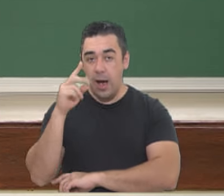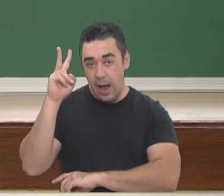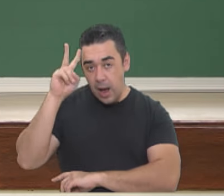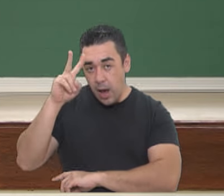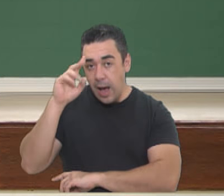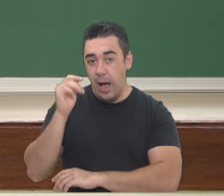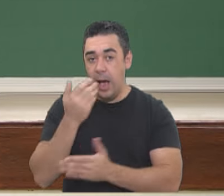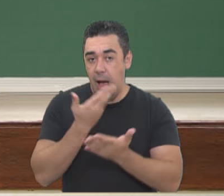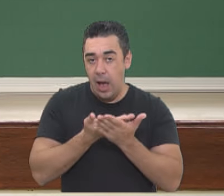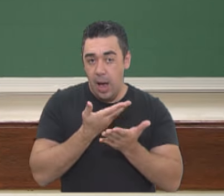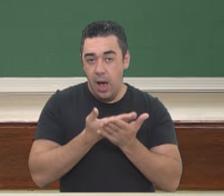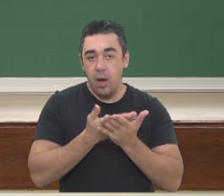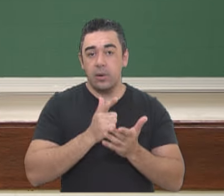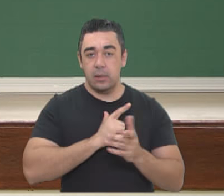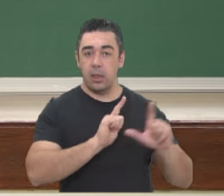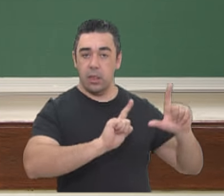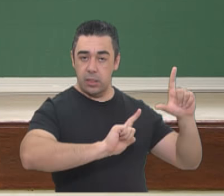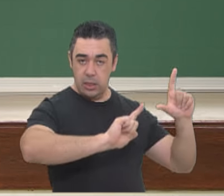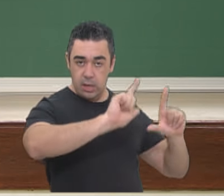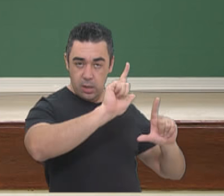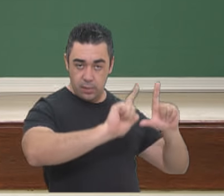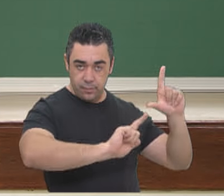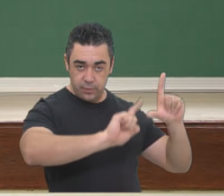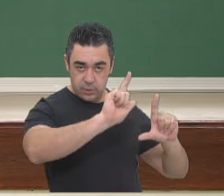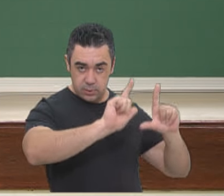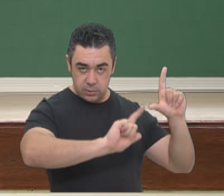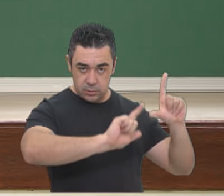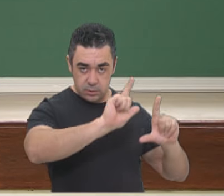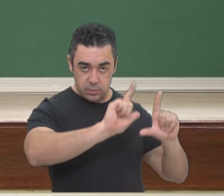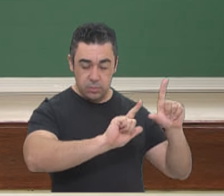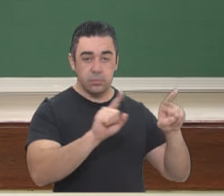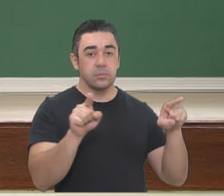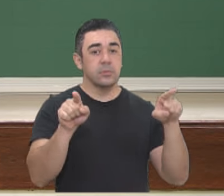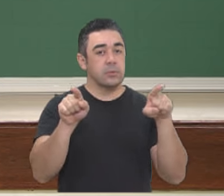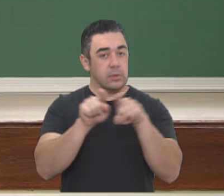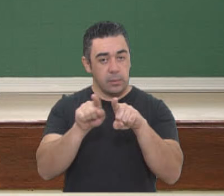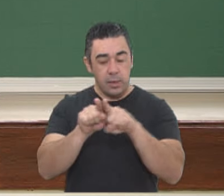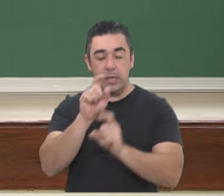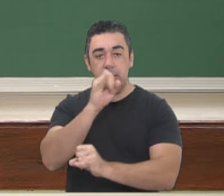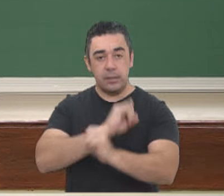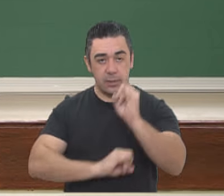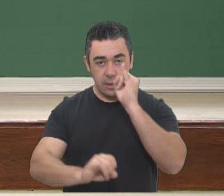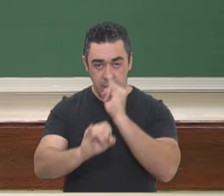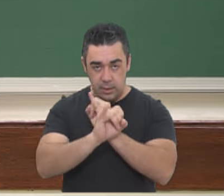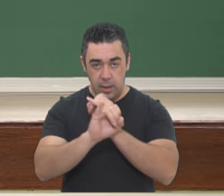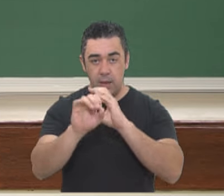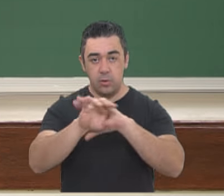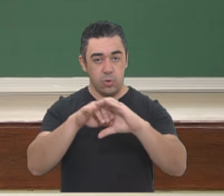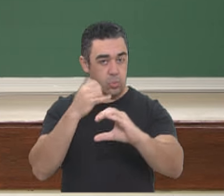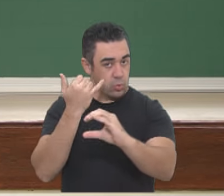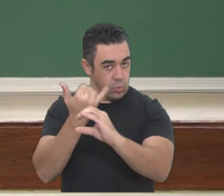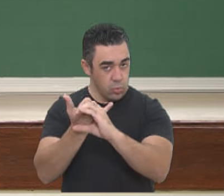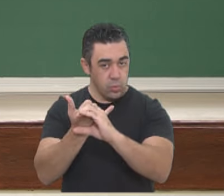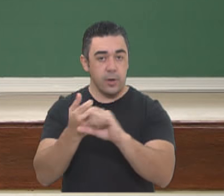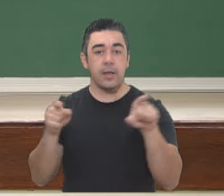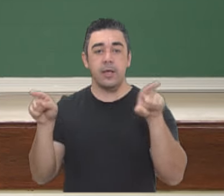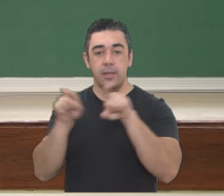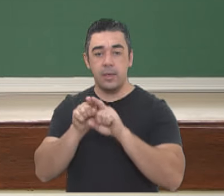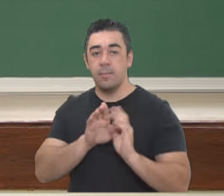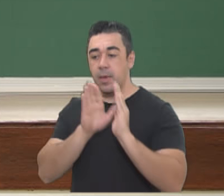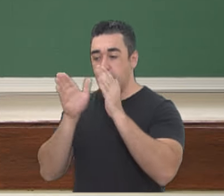tá? Canal de TV aberta, vai estar disponível também na internet e também lá